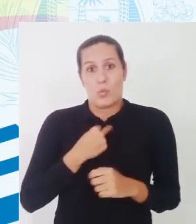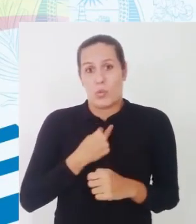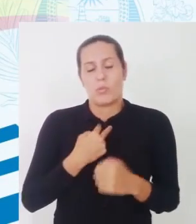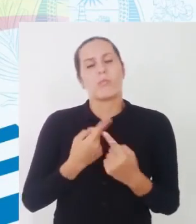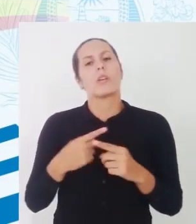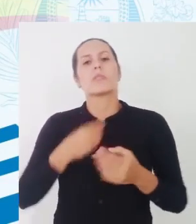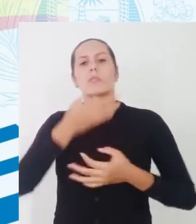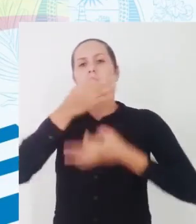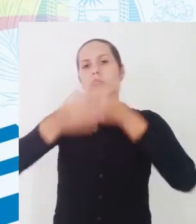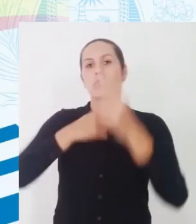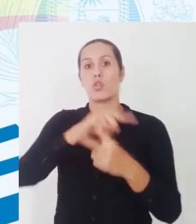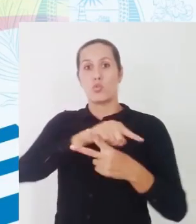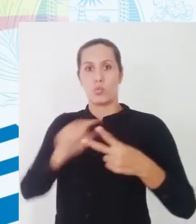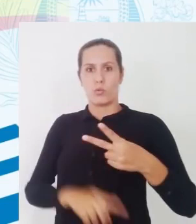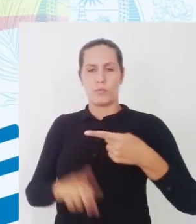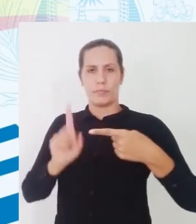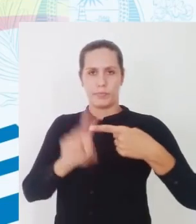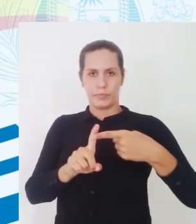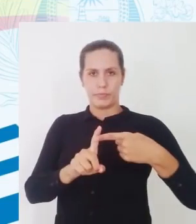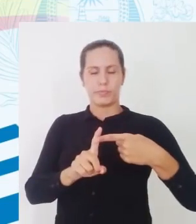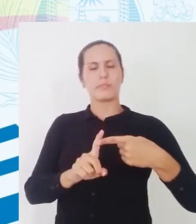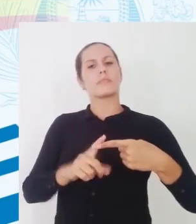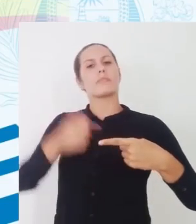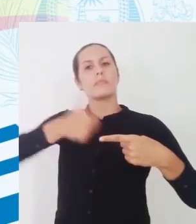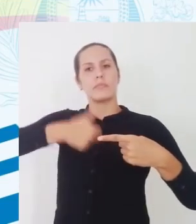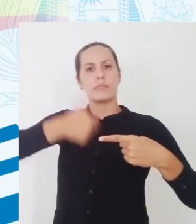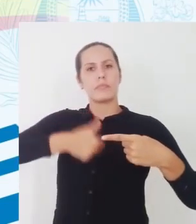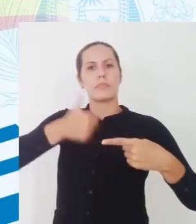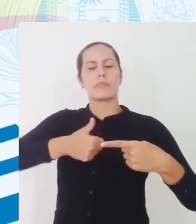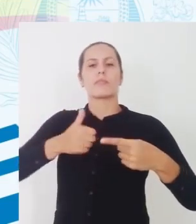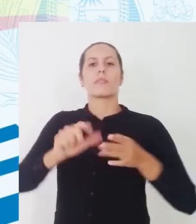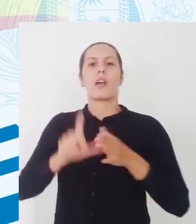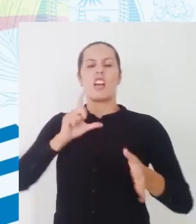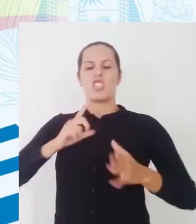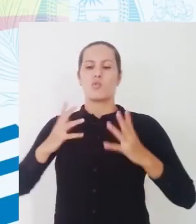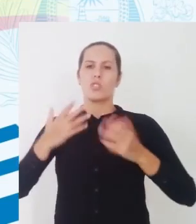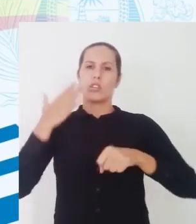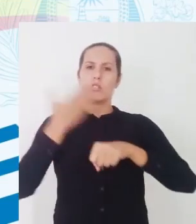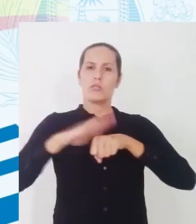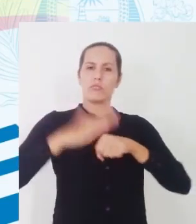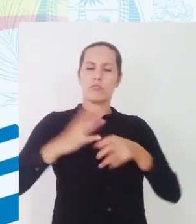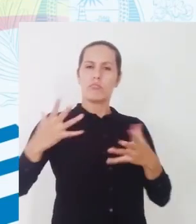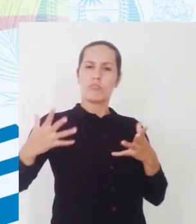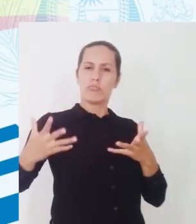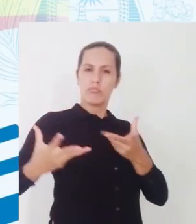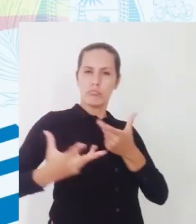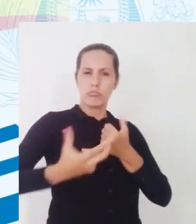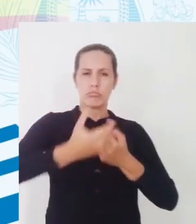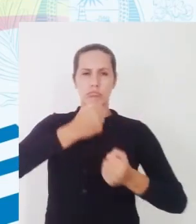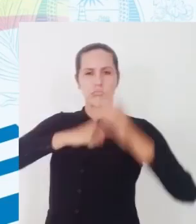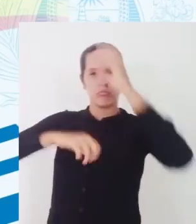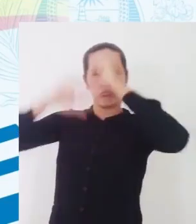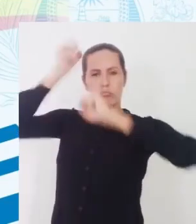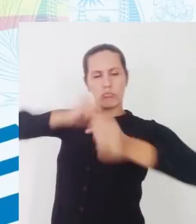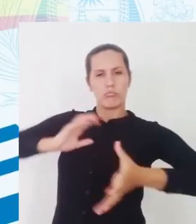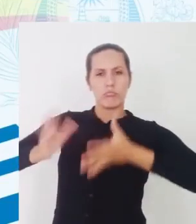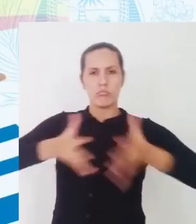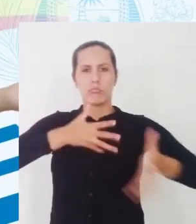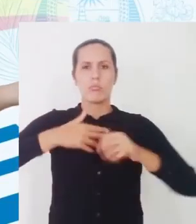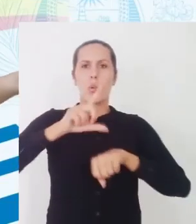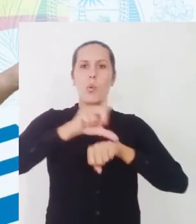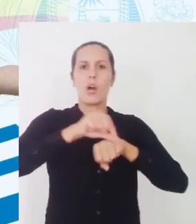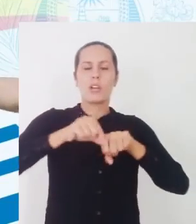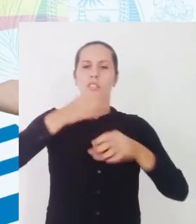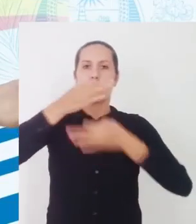duas sugestões para vocês. A primeira é: tente se preparar para quando você voltar para a escola, voltar já com essa sugestão